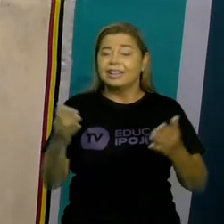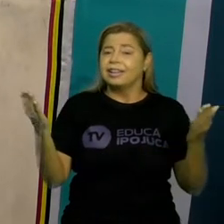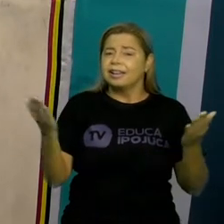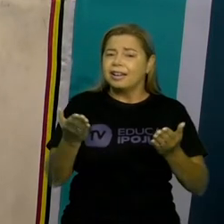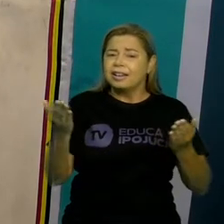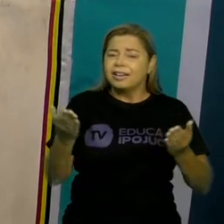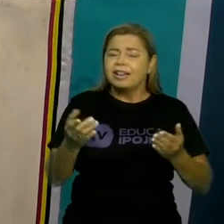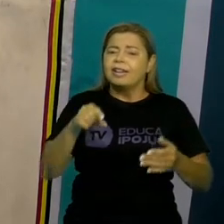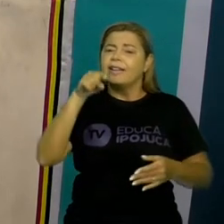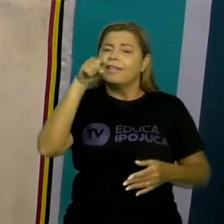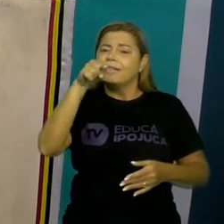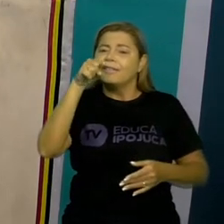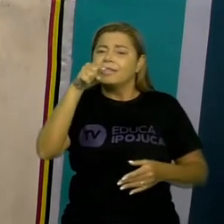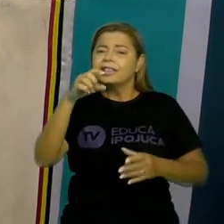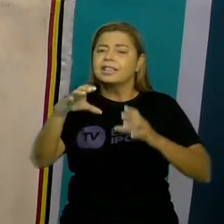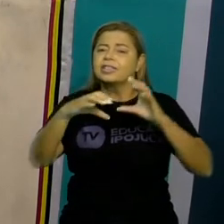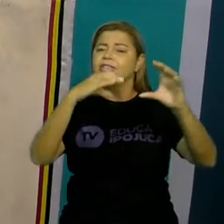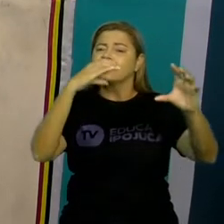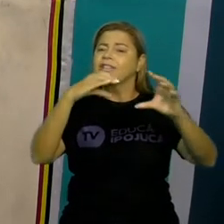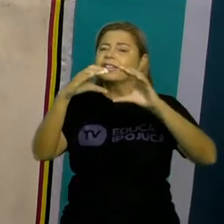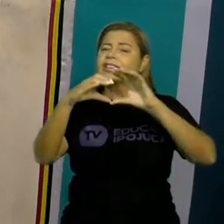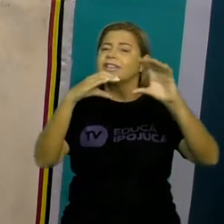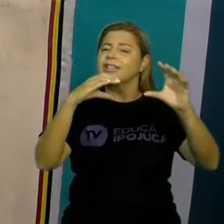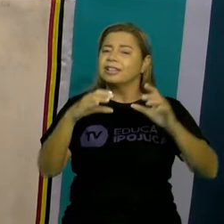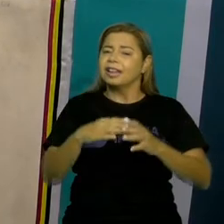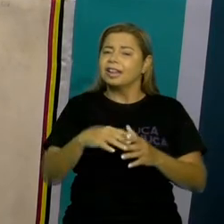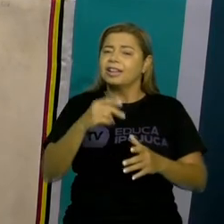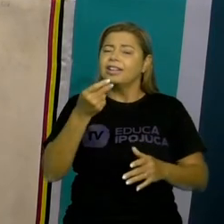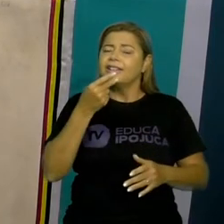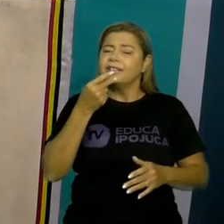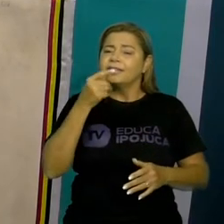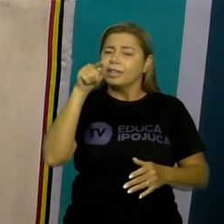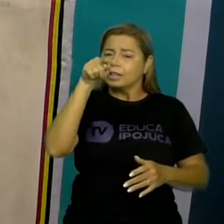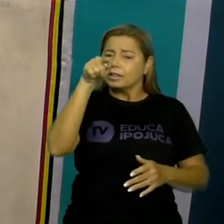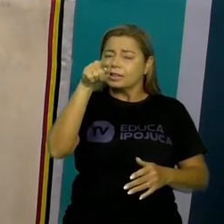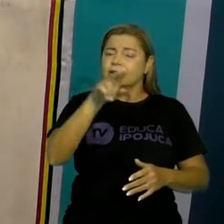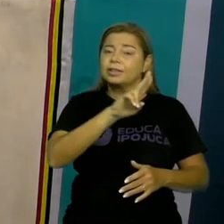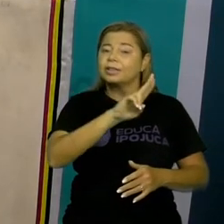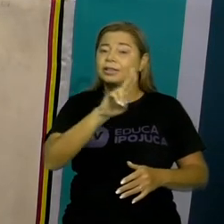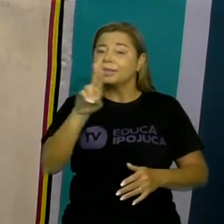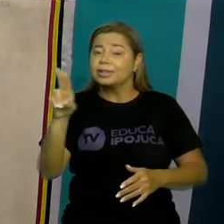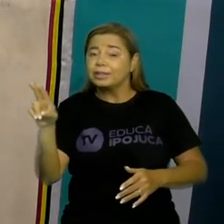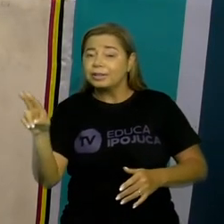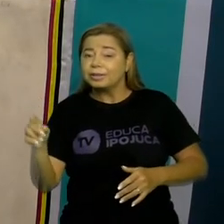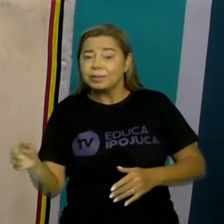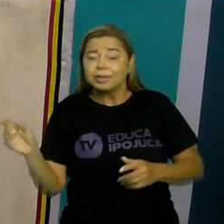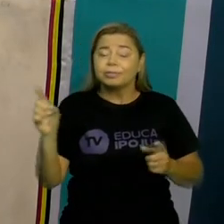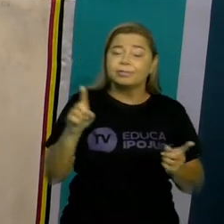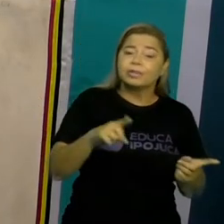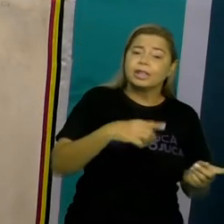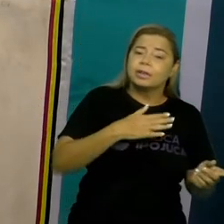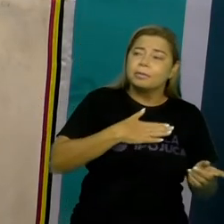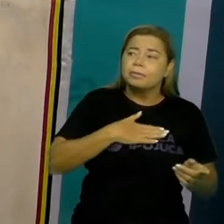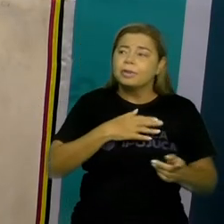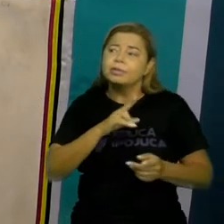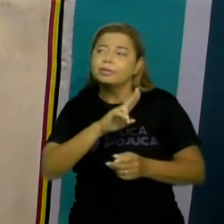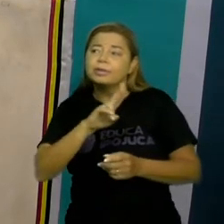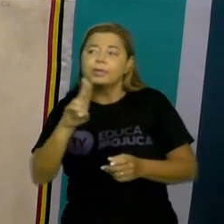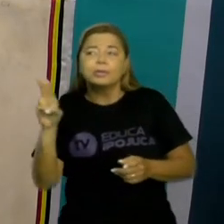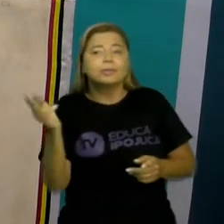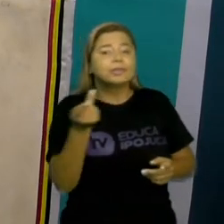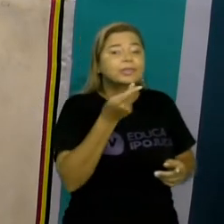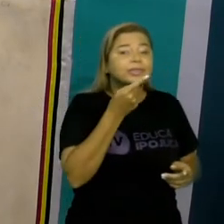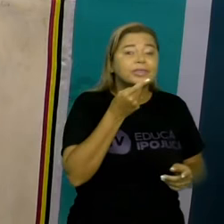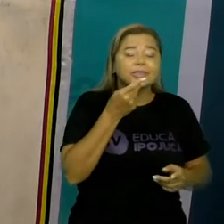cantarem falando o nome de vocês? Só essa parte assim, ó. O meu nome eu vou